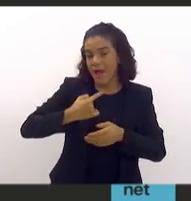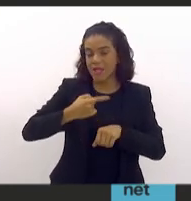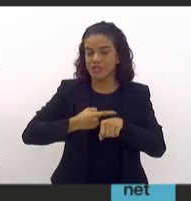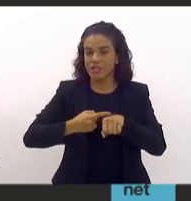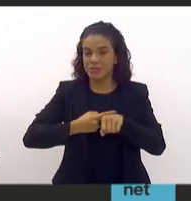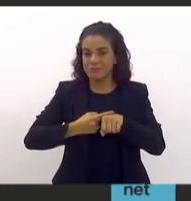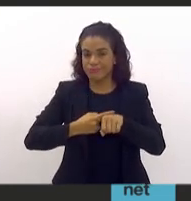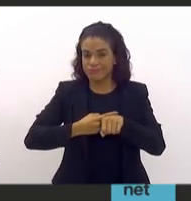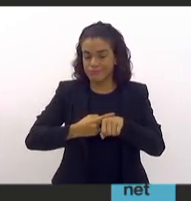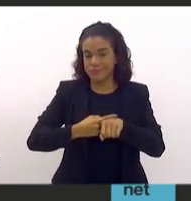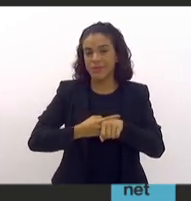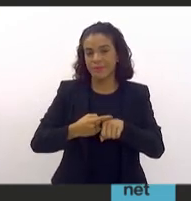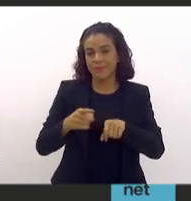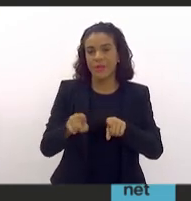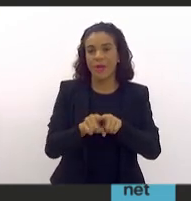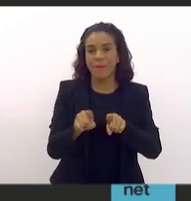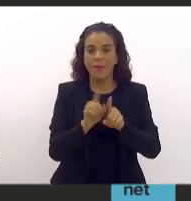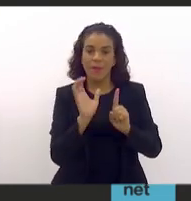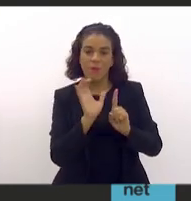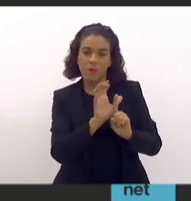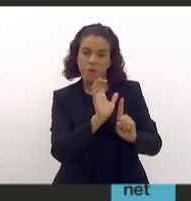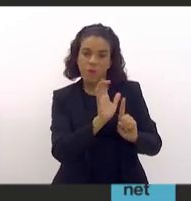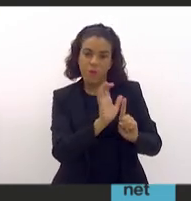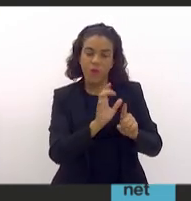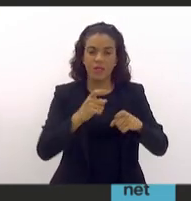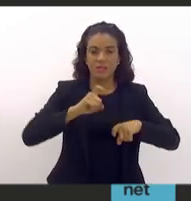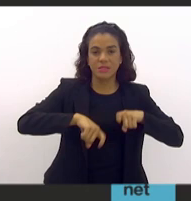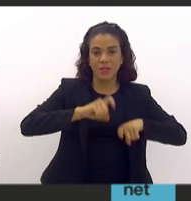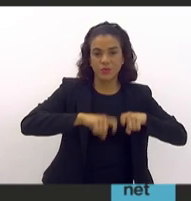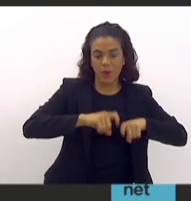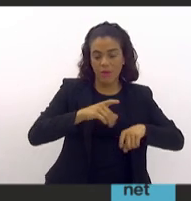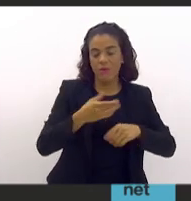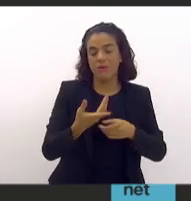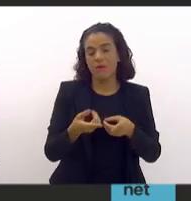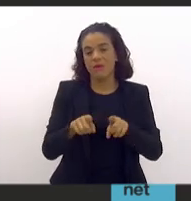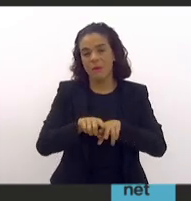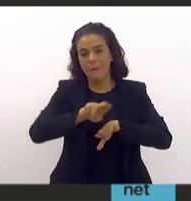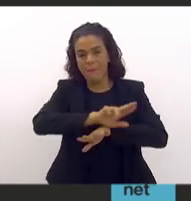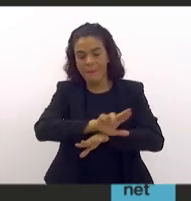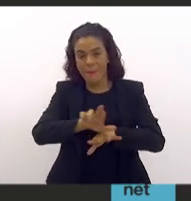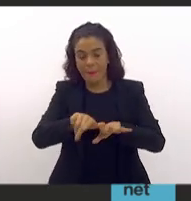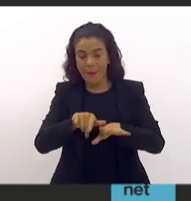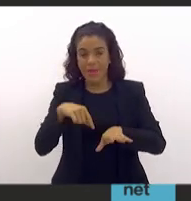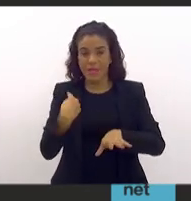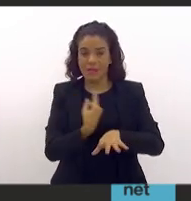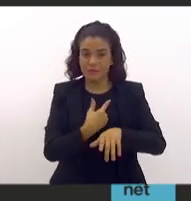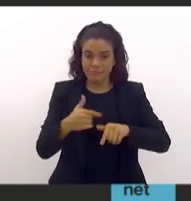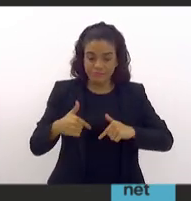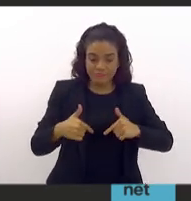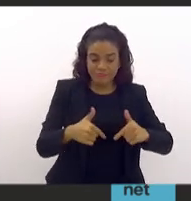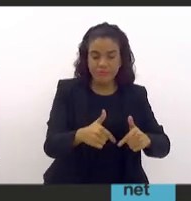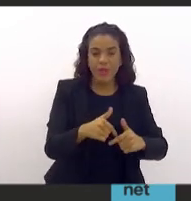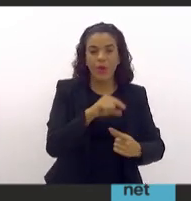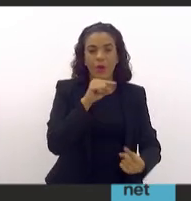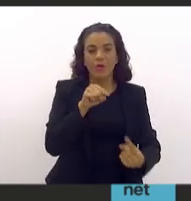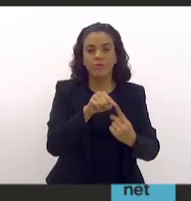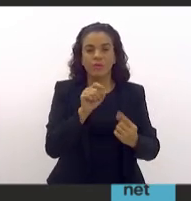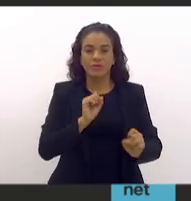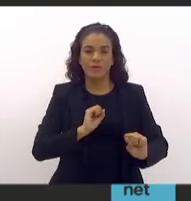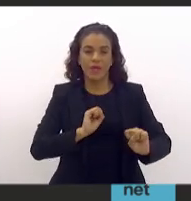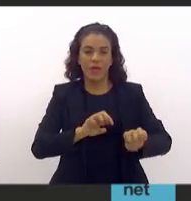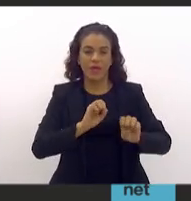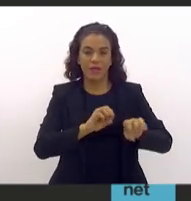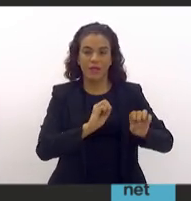ciberstalking, suspeita de aliciamento sexual infantil, entre outros. E também a gente realiza ações de educação